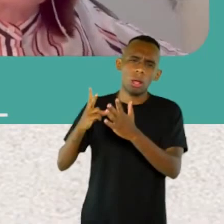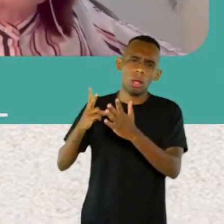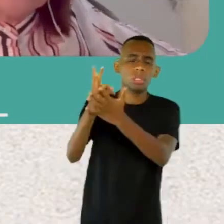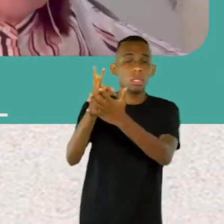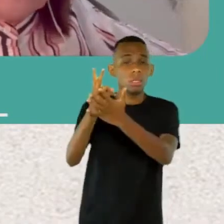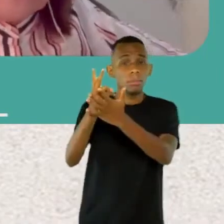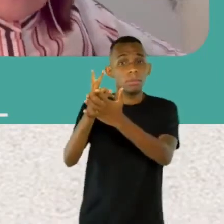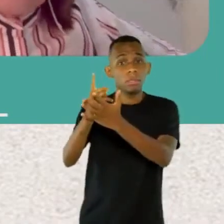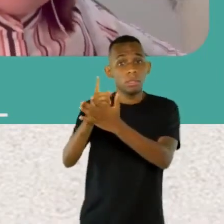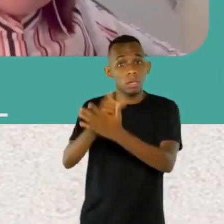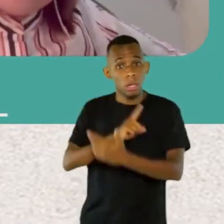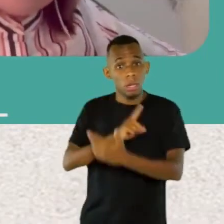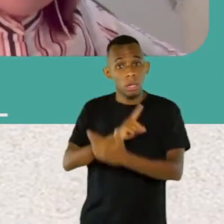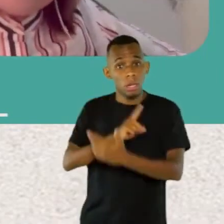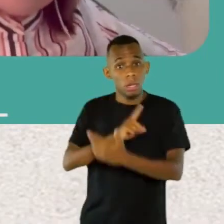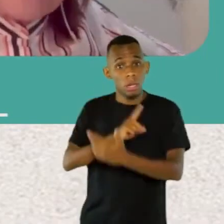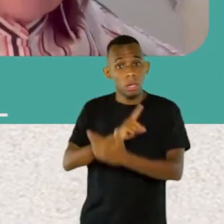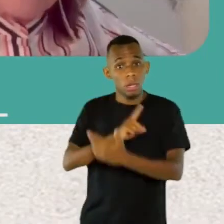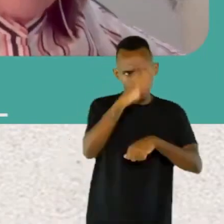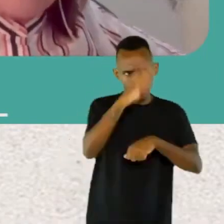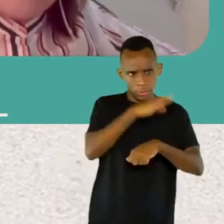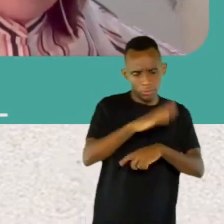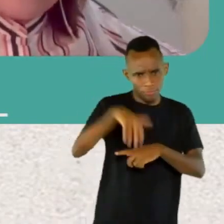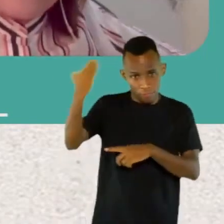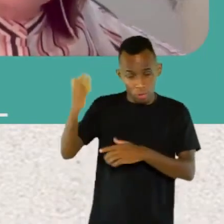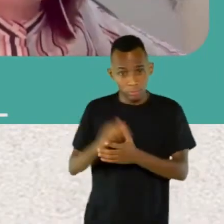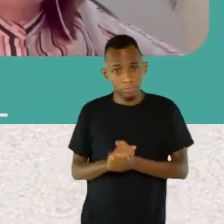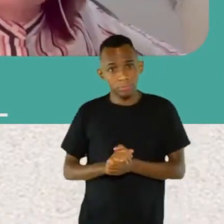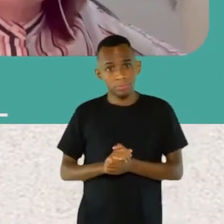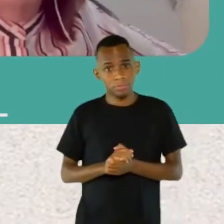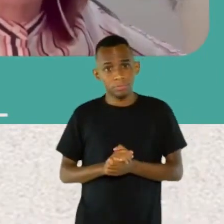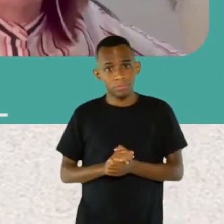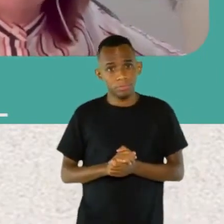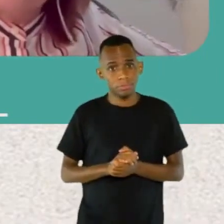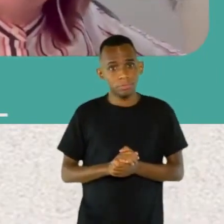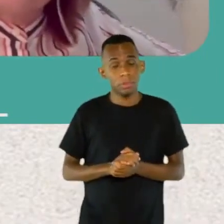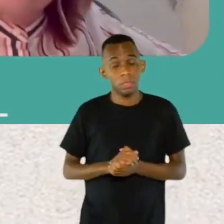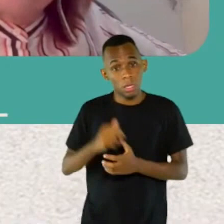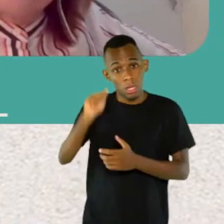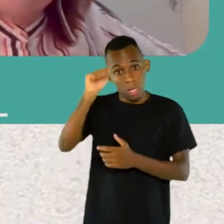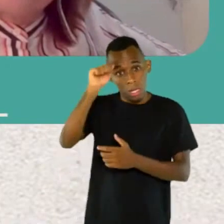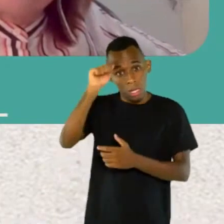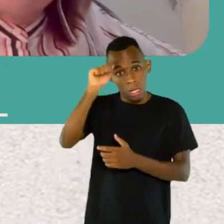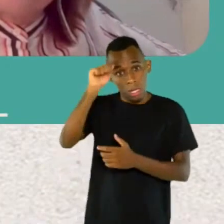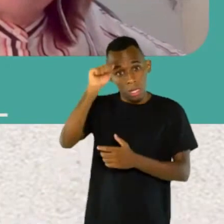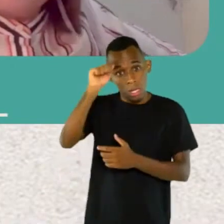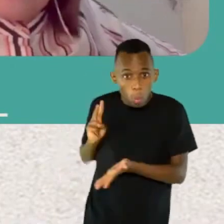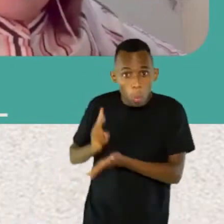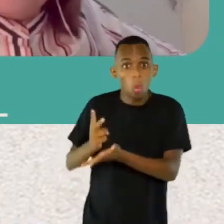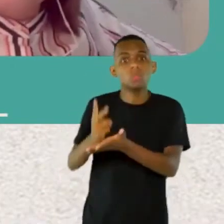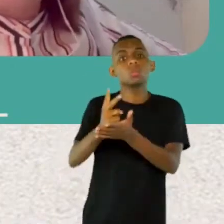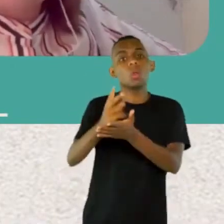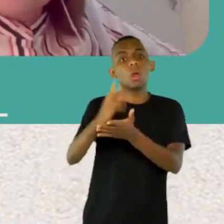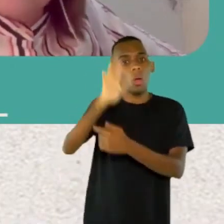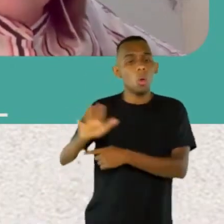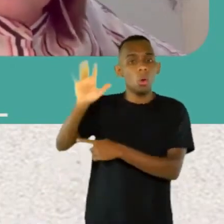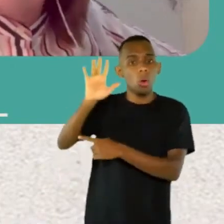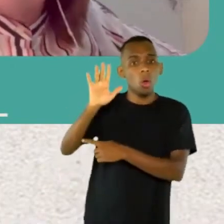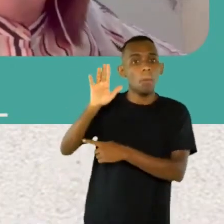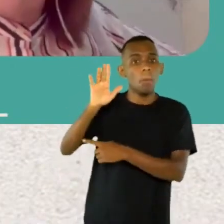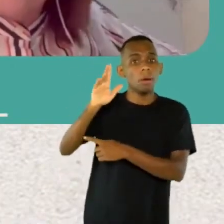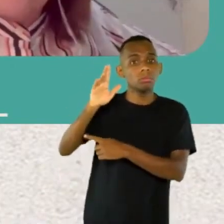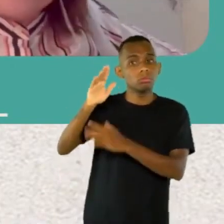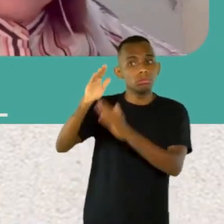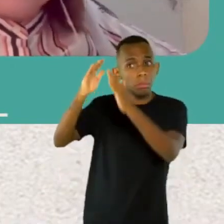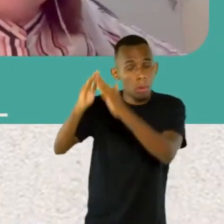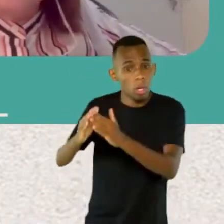ficando fora do Brasil, mas ela diz a decisão de continuar vivendo no exterior é uma decisão